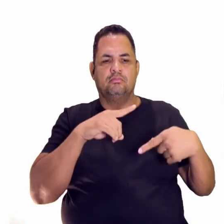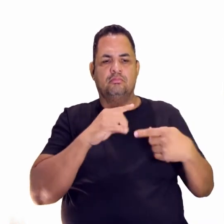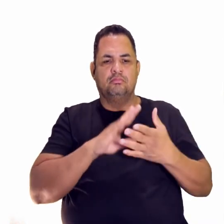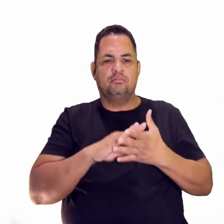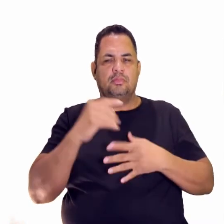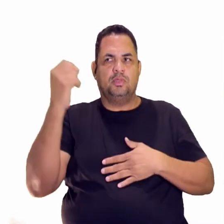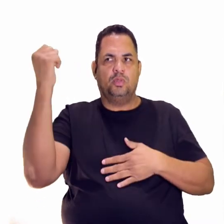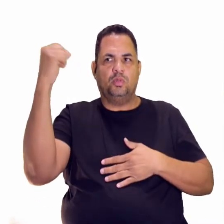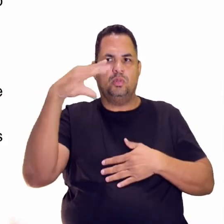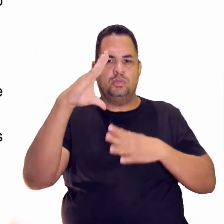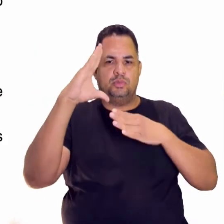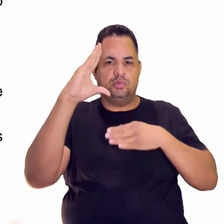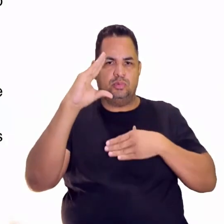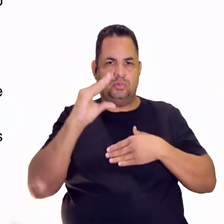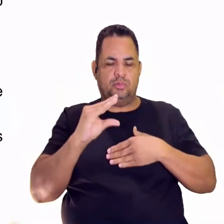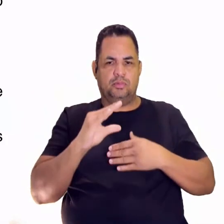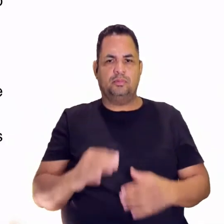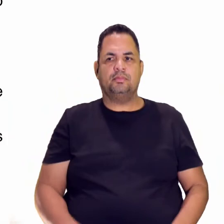luz e a sombra.